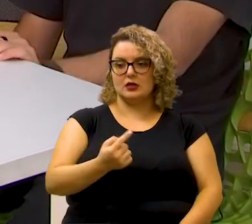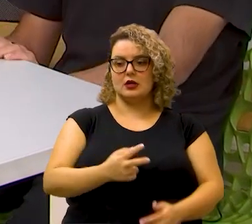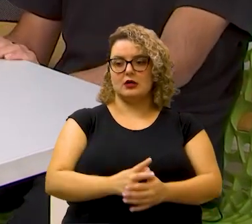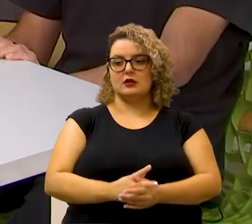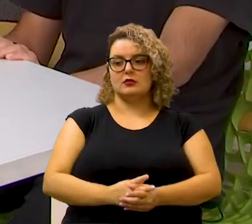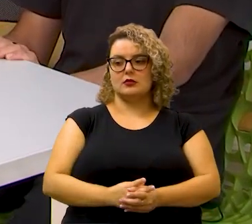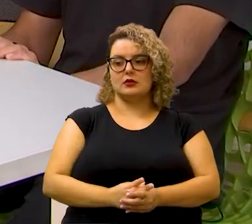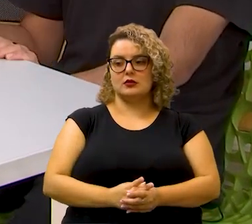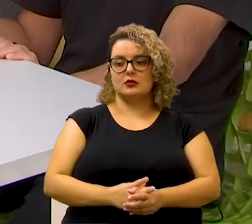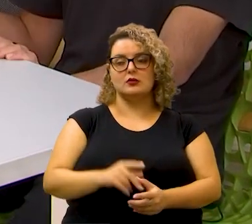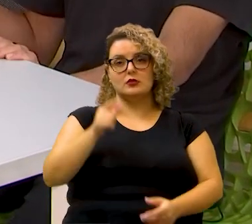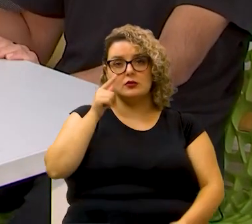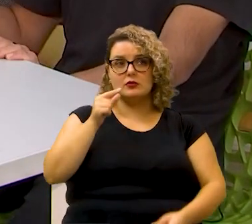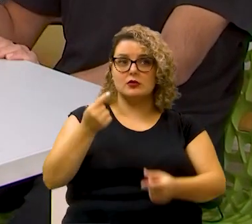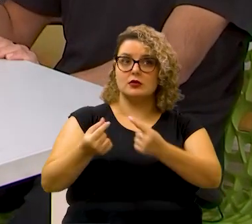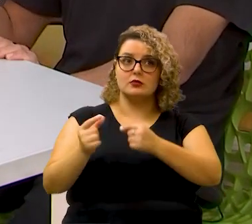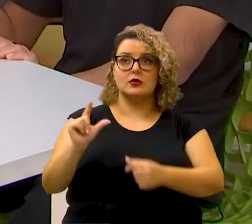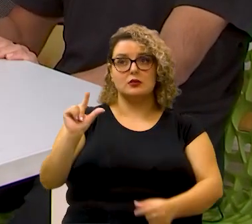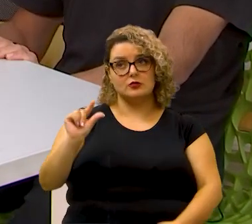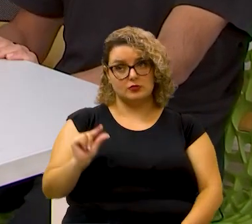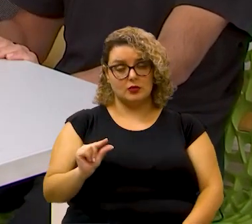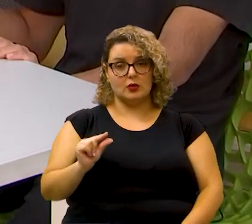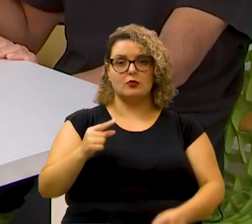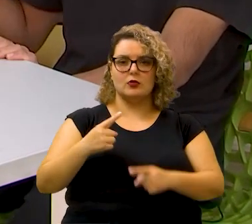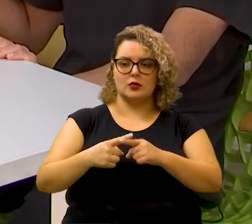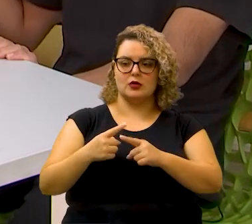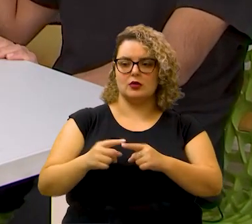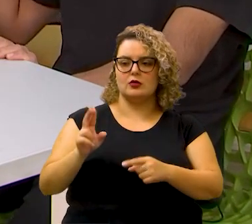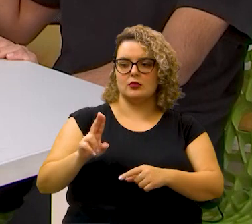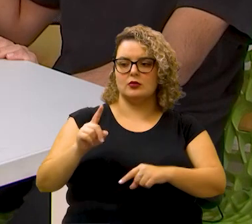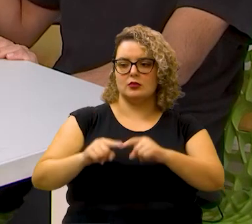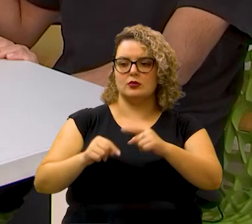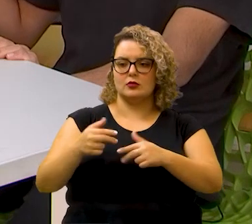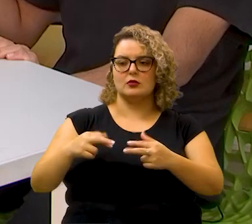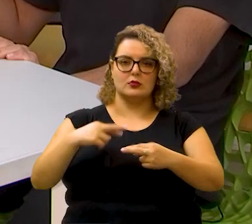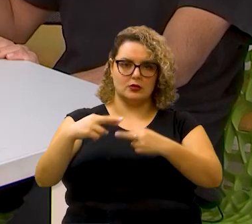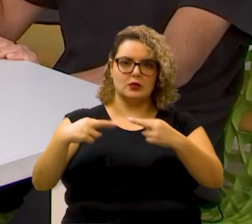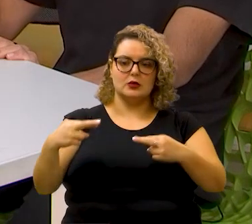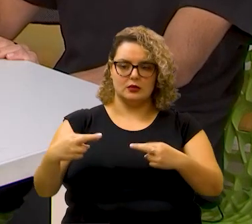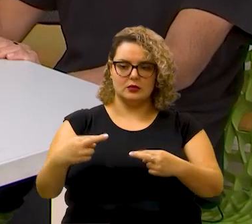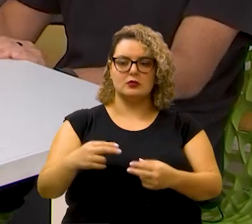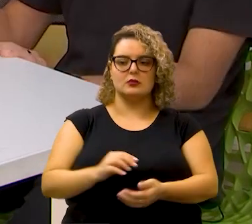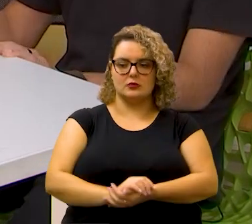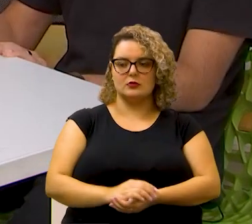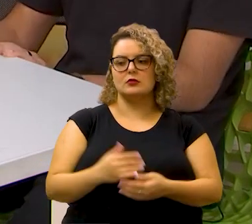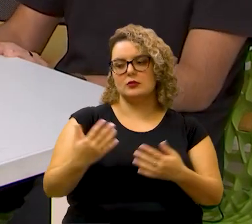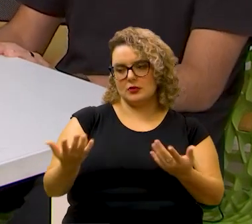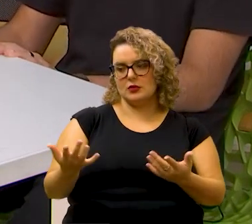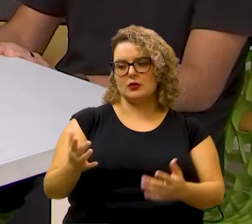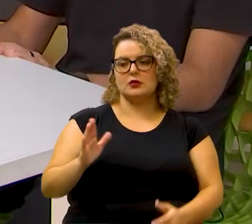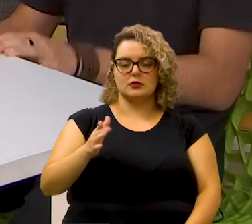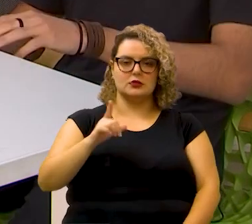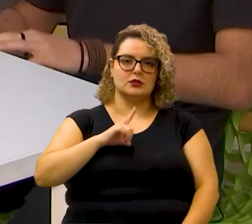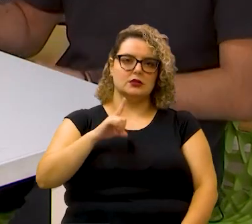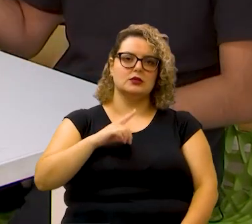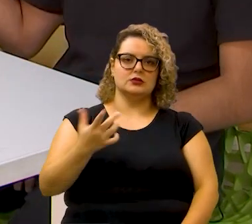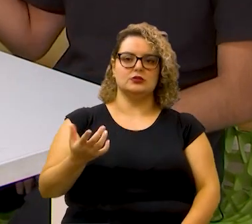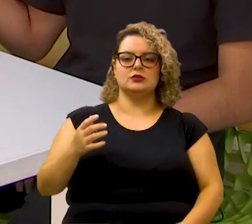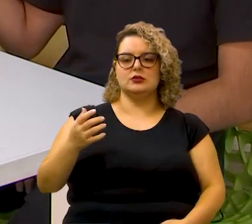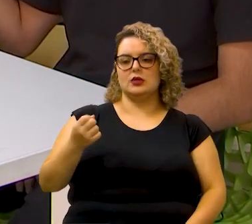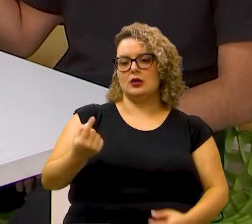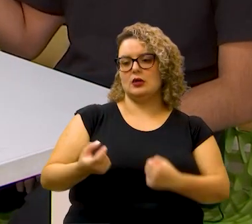uma. Sim. A gente conseguiu diminuir um pouco mais esse custo porque a gente utilizou materiais recicláveis. Então, a gente já